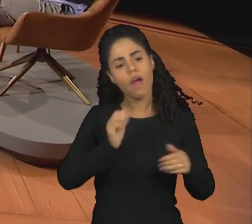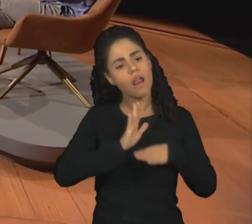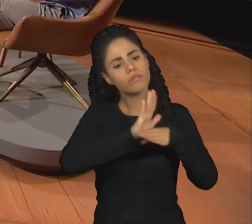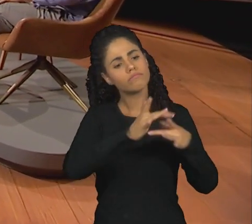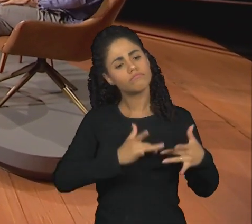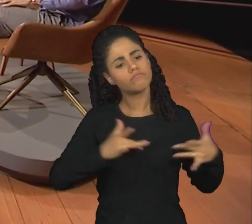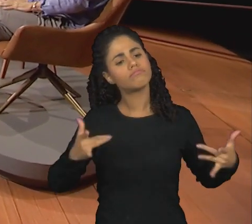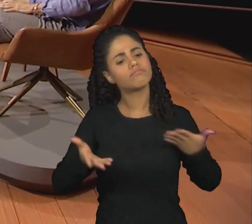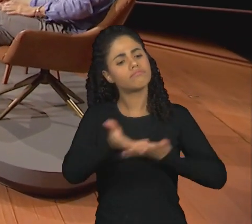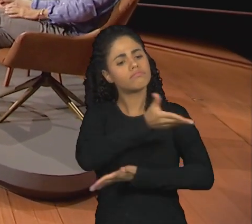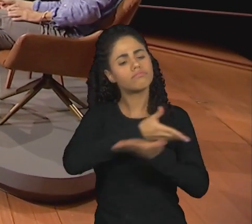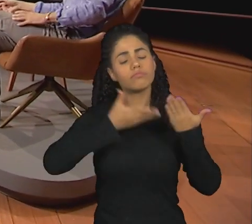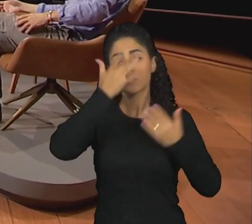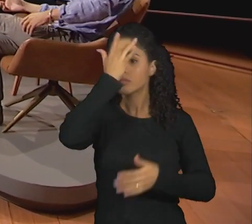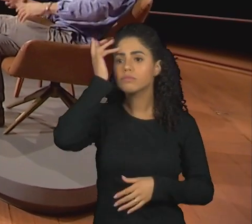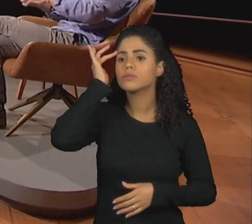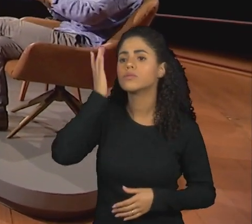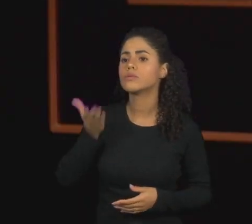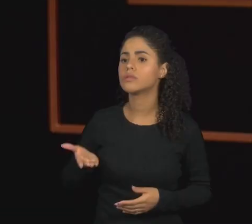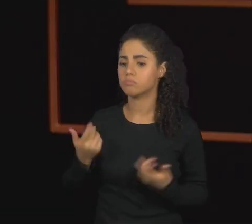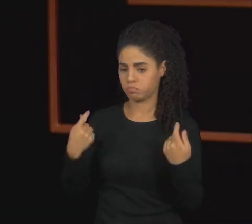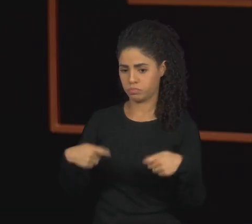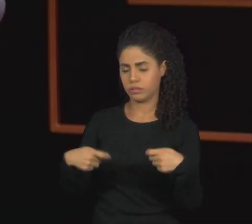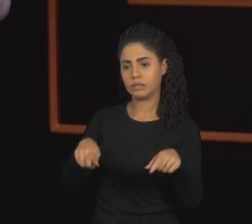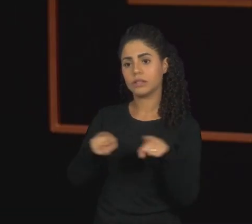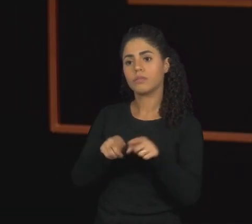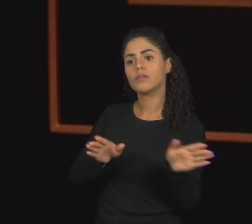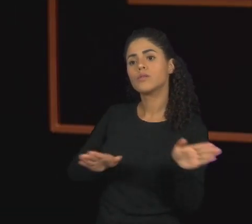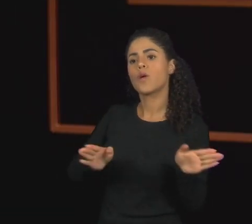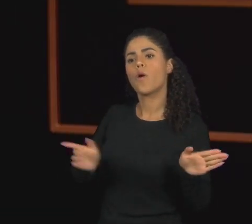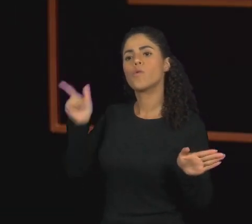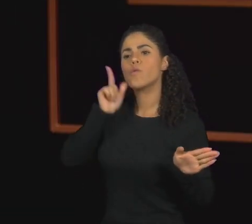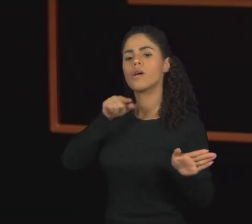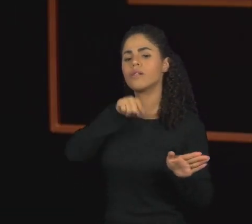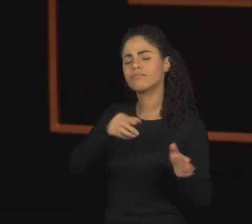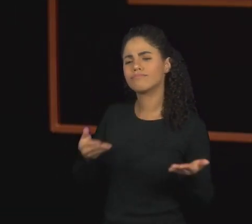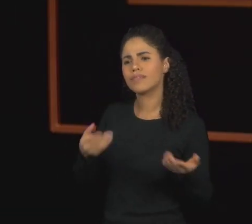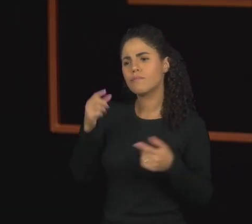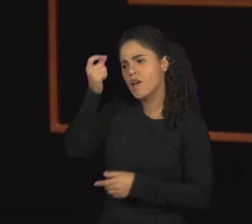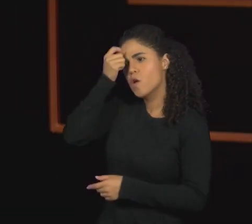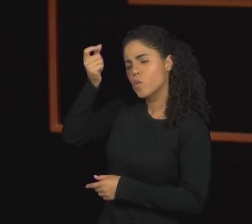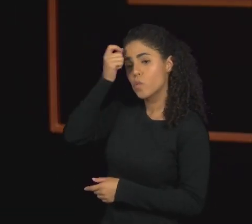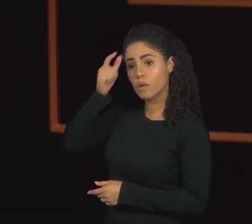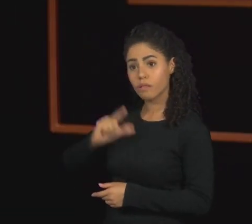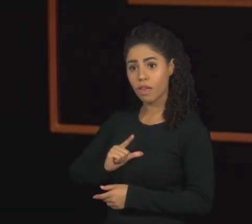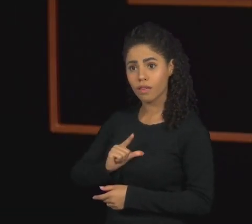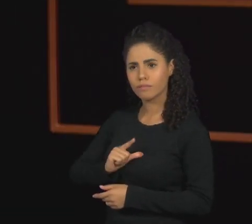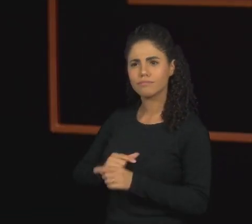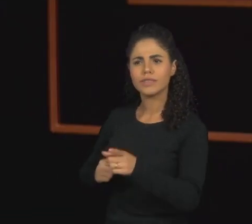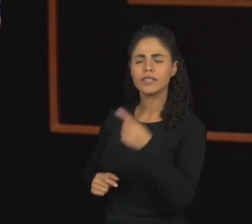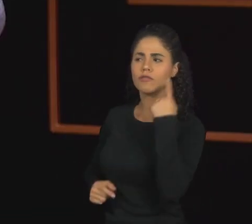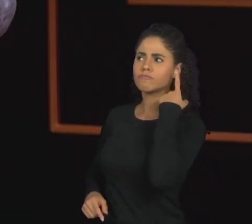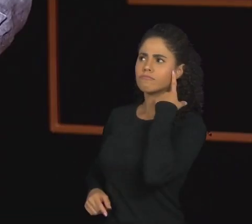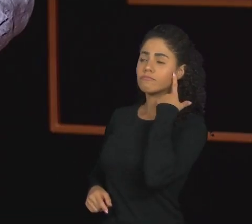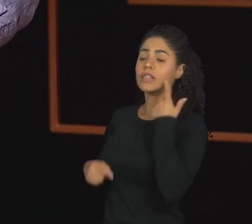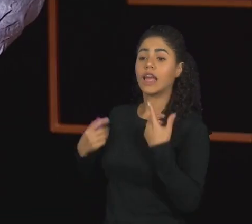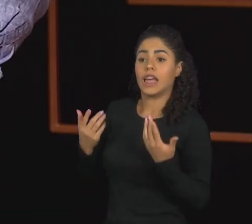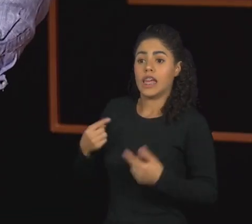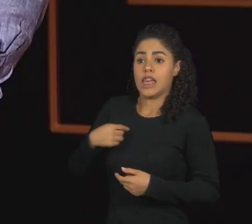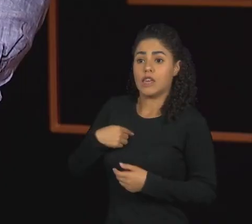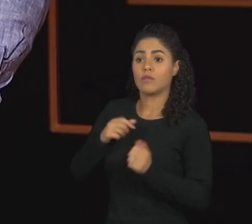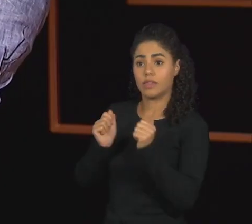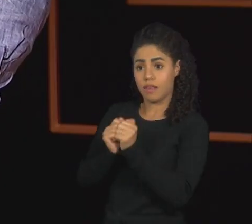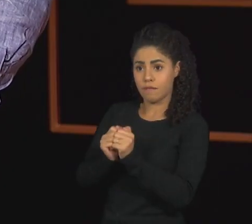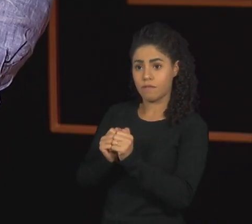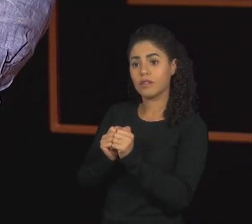e compartilhar com as pessoas e também dar acesso às pessoas à cultura. Então, eu estava fazendo o